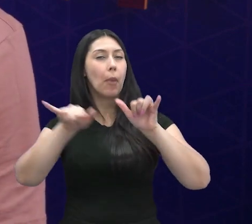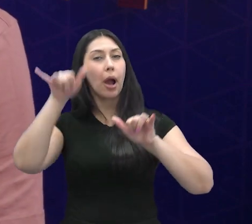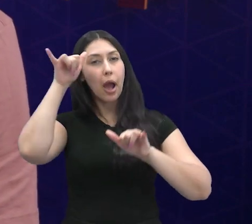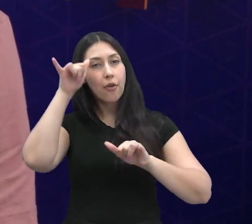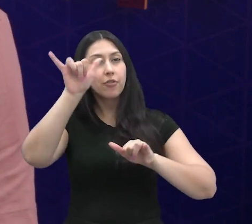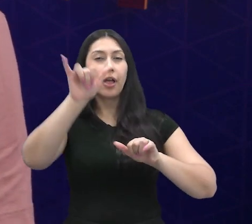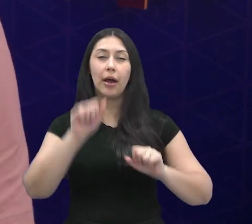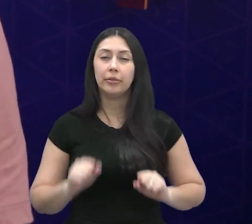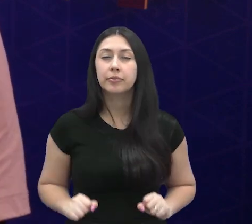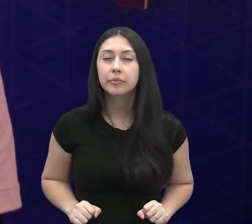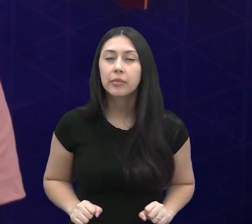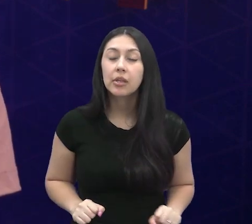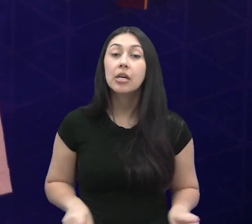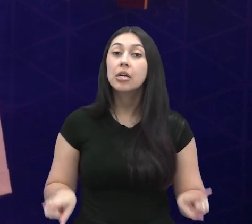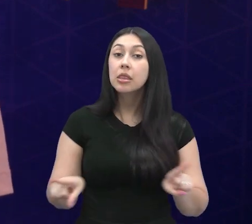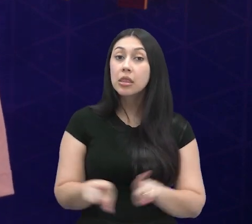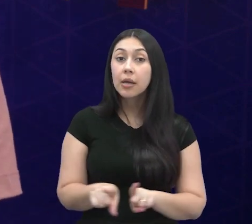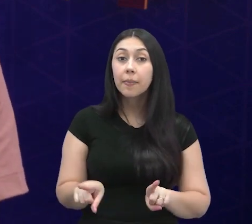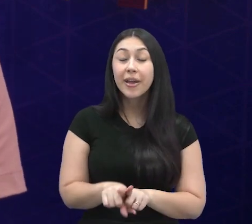feed sobre prevenção,